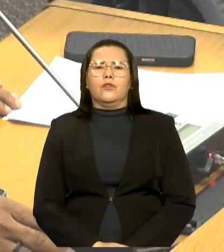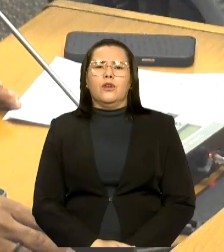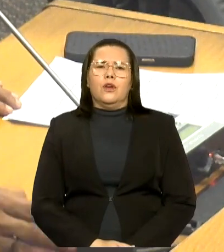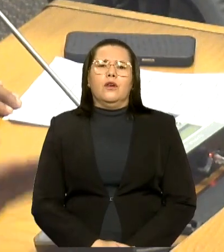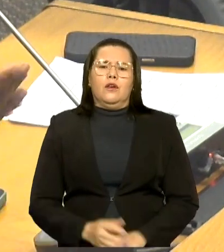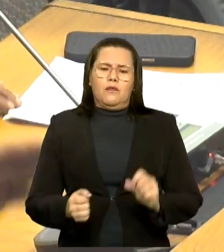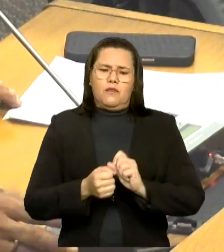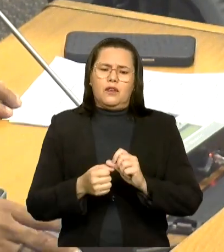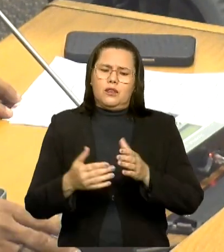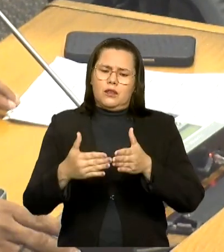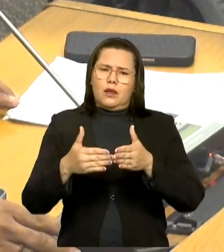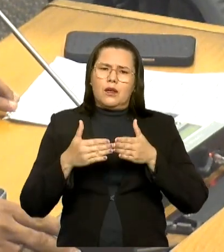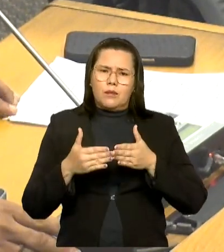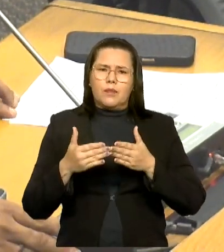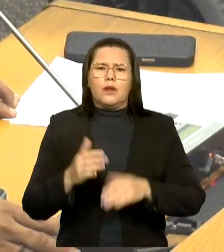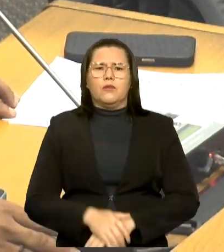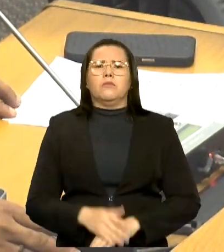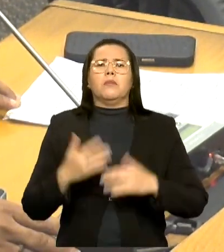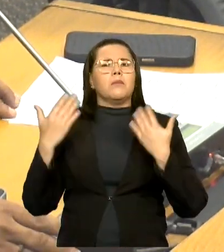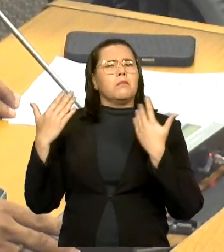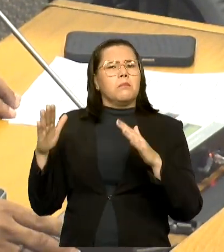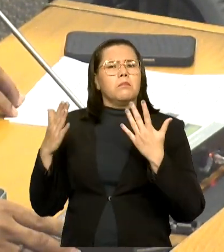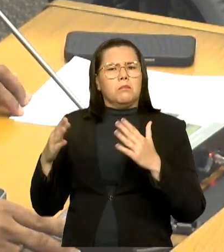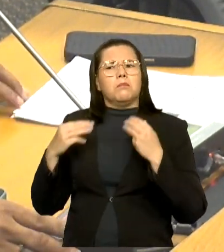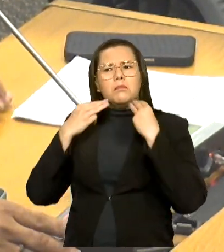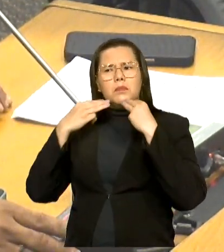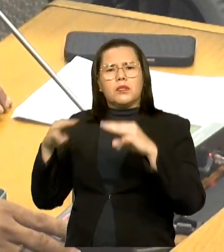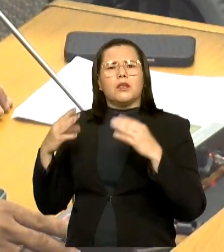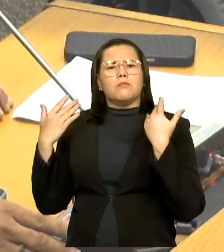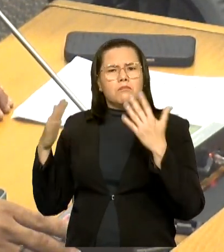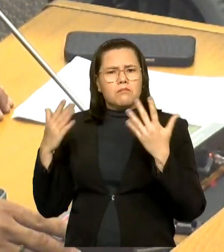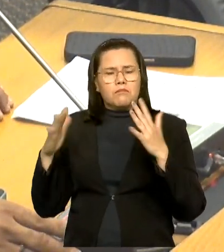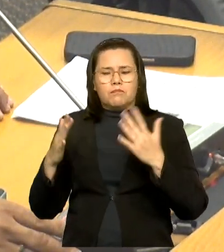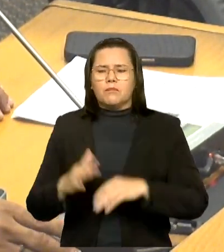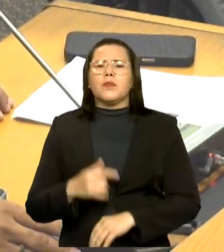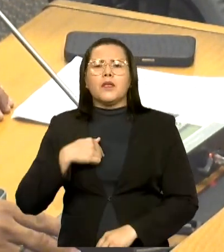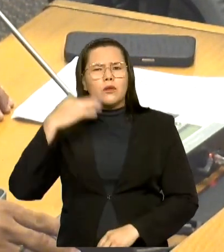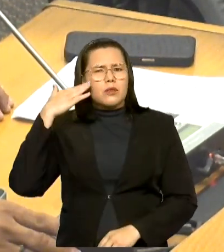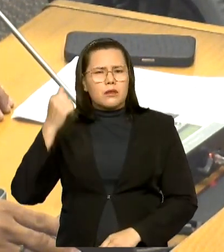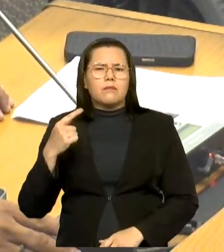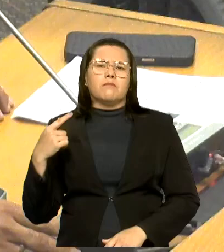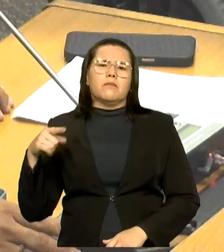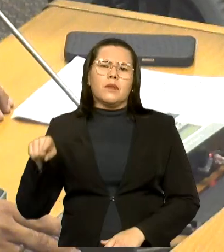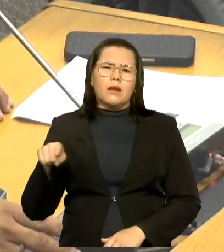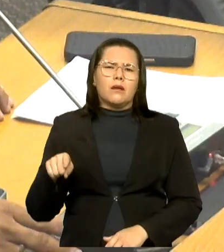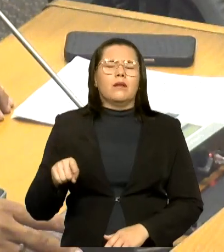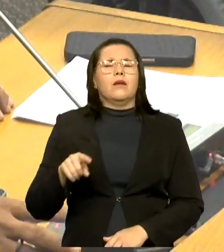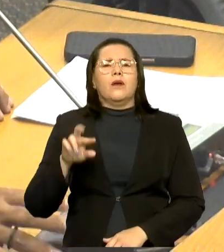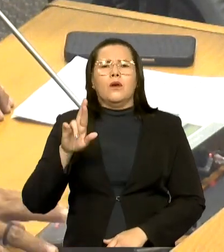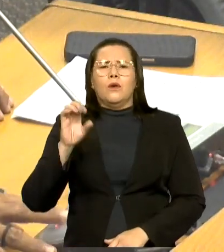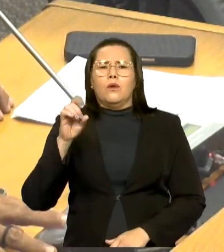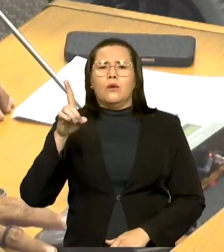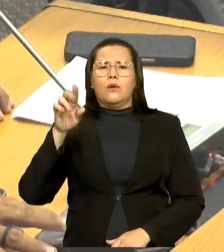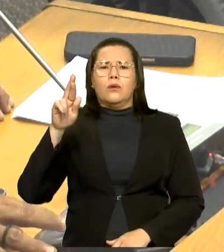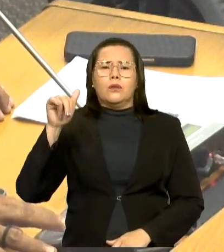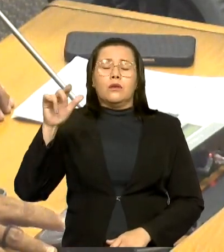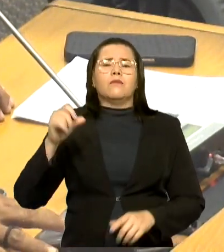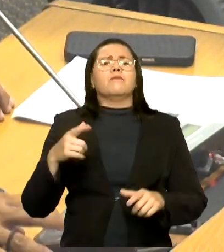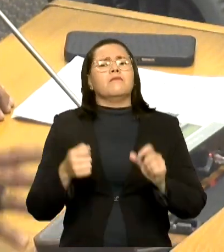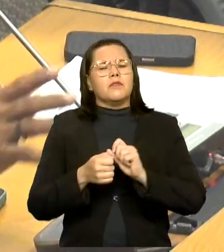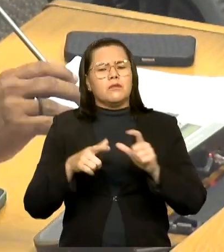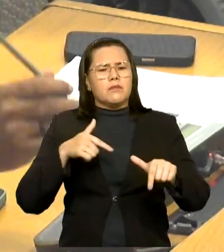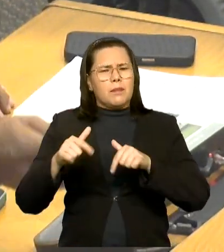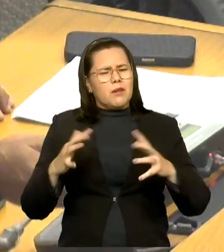trabalho e principalmente pela nomeação que com certeza fará um grande serviço, um grande trabalho na Justiça Eleitoral do Estado do Maranhão. Muito obrigado,